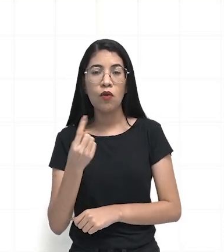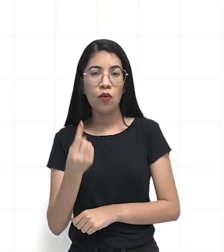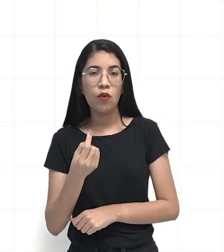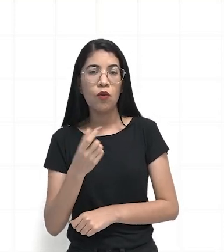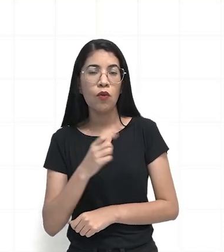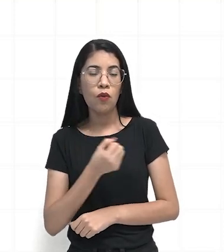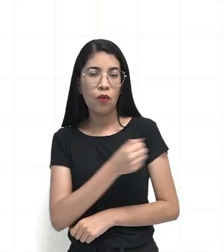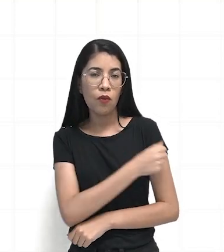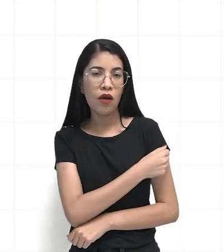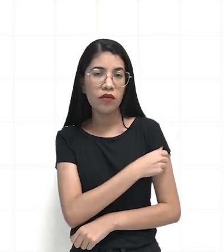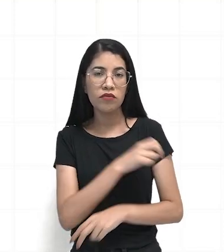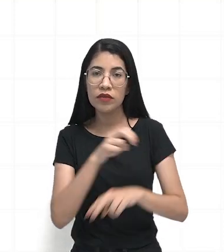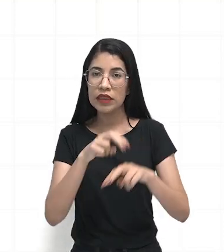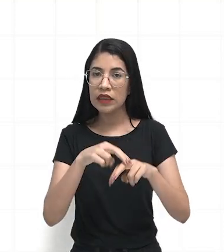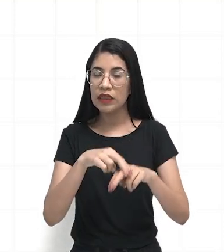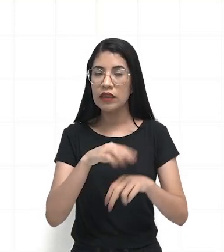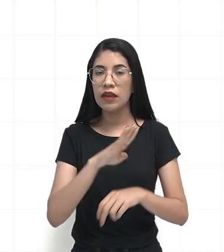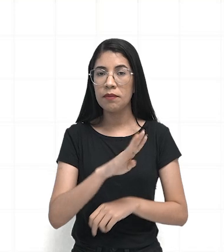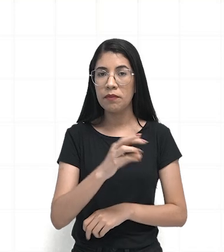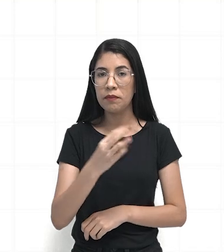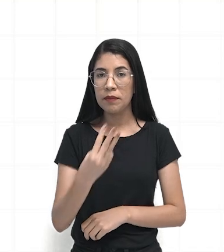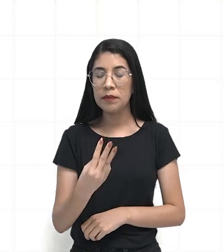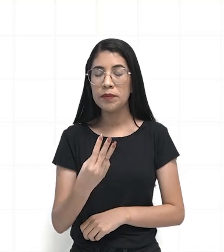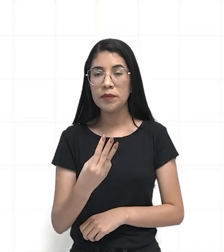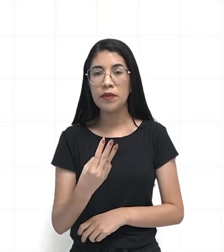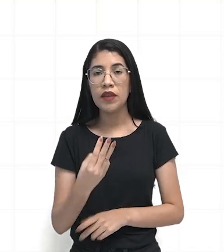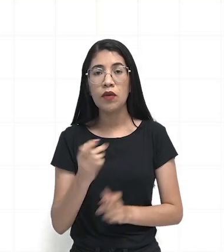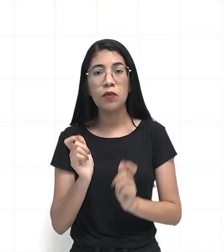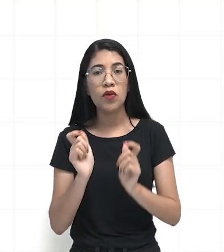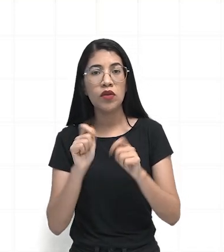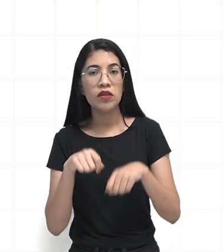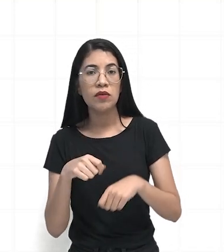essa carteira. Ou seja, uma